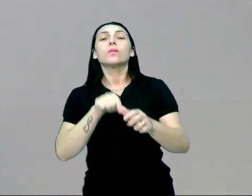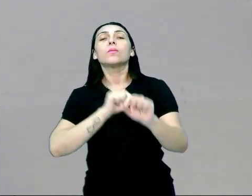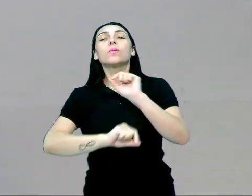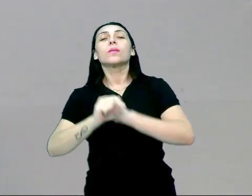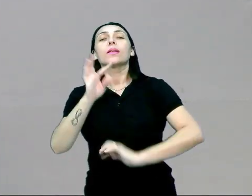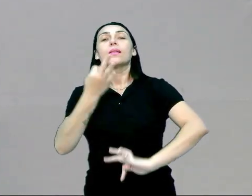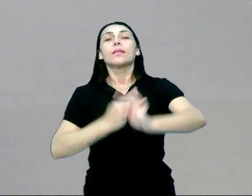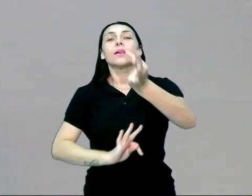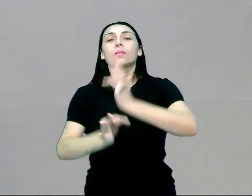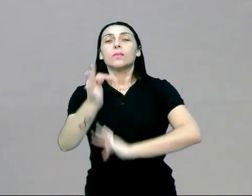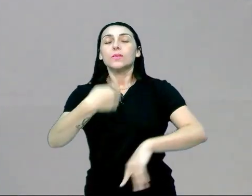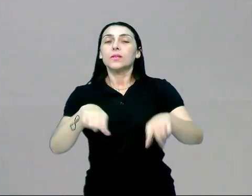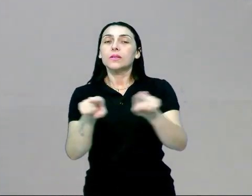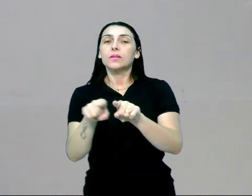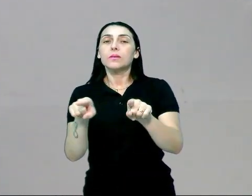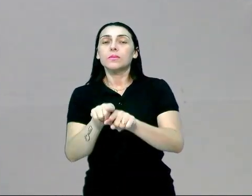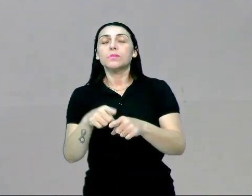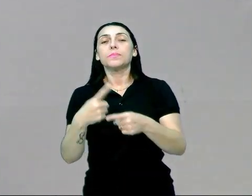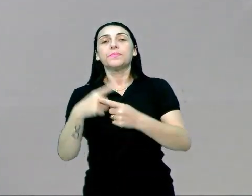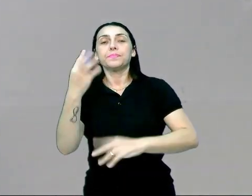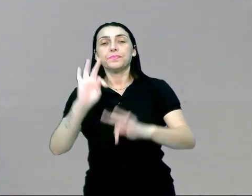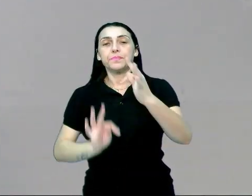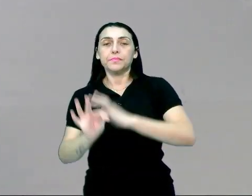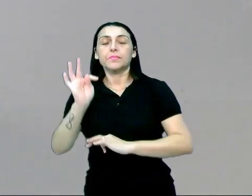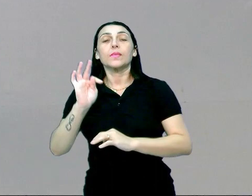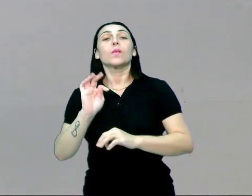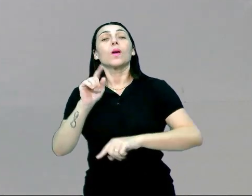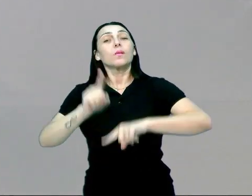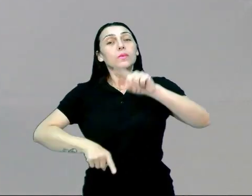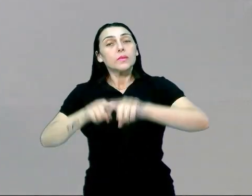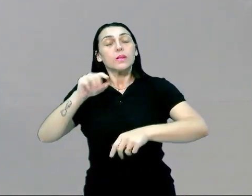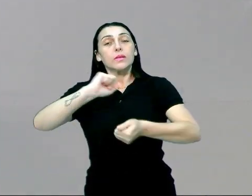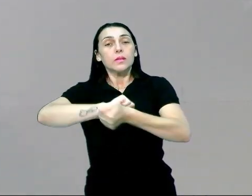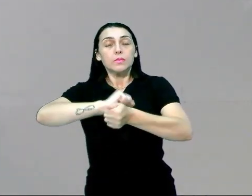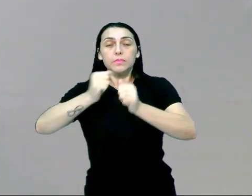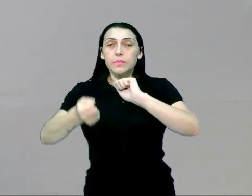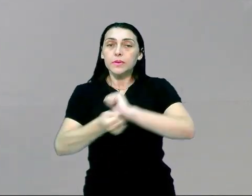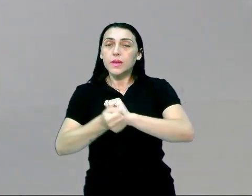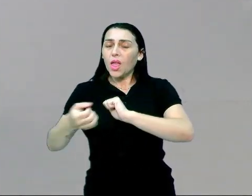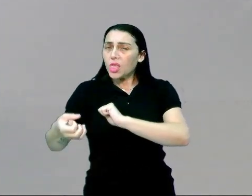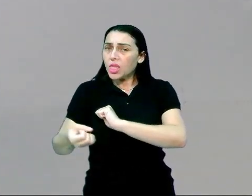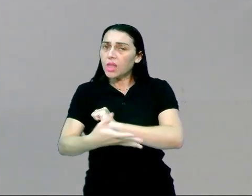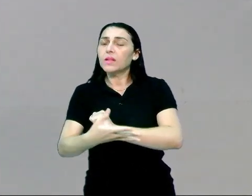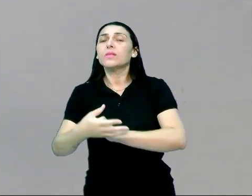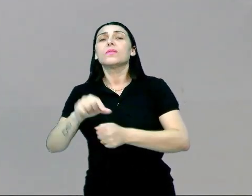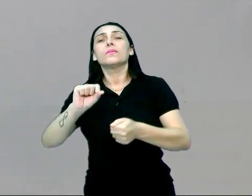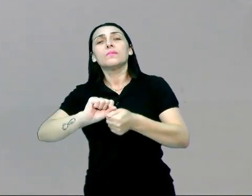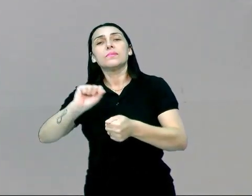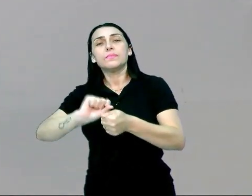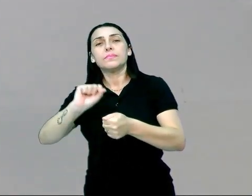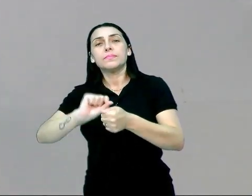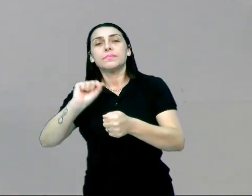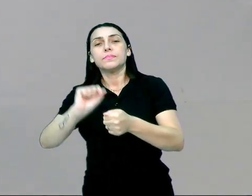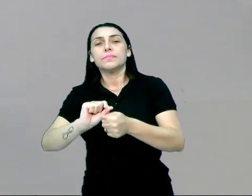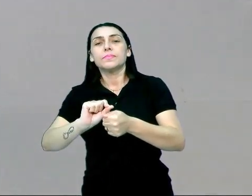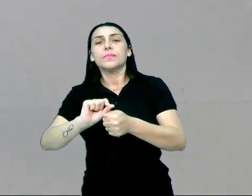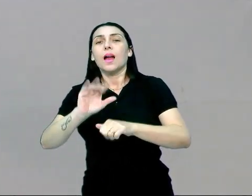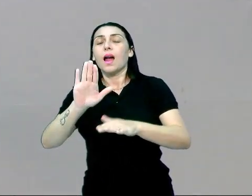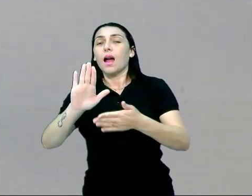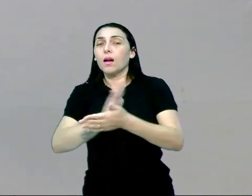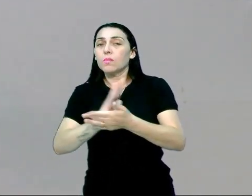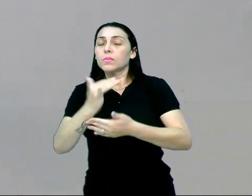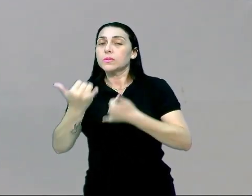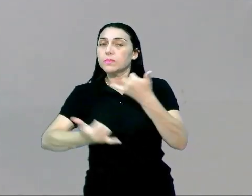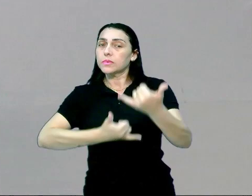da tecnologia, porque a tecnologia vem como uma ferramenta de adaptar, inovar e fazer com que determinadas